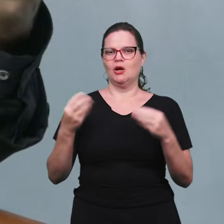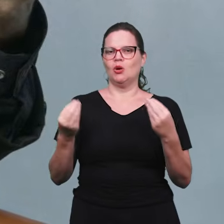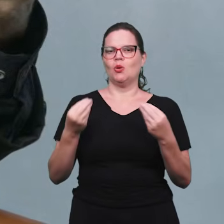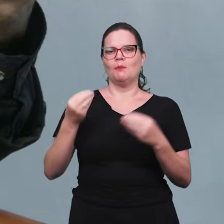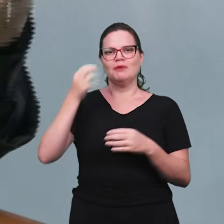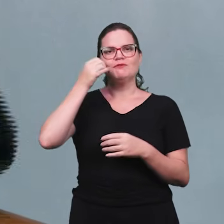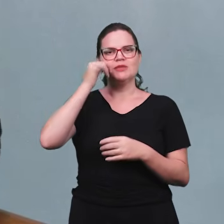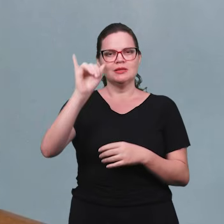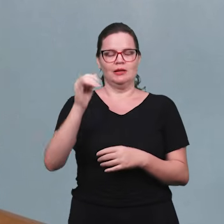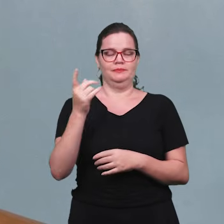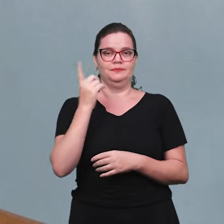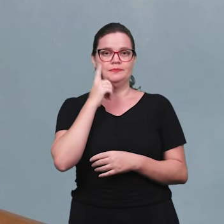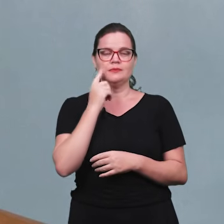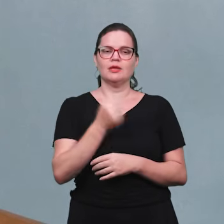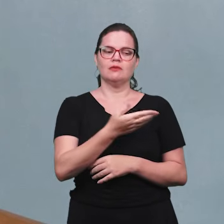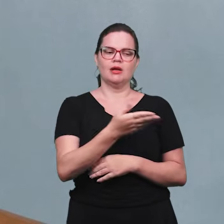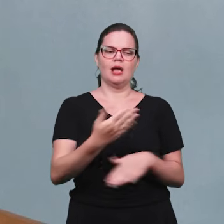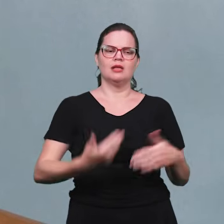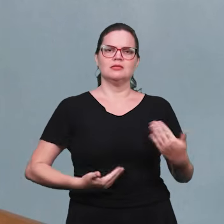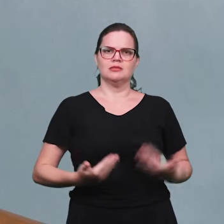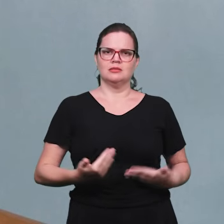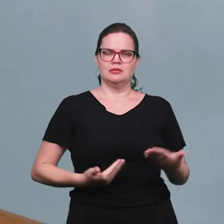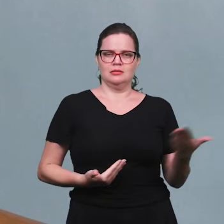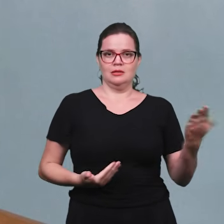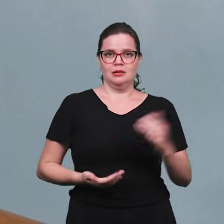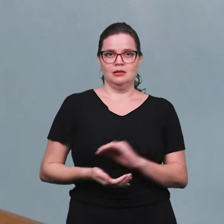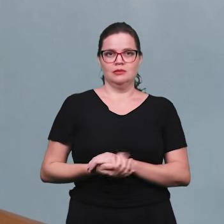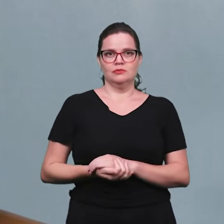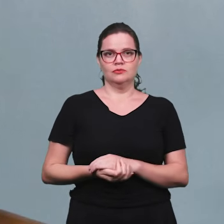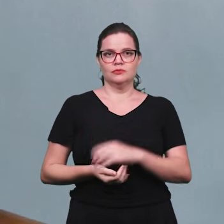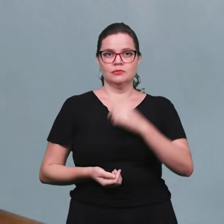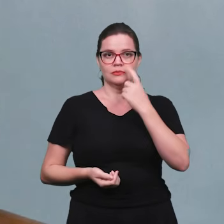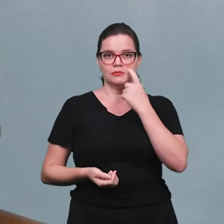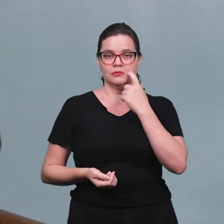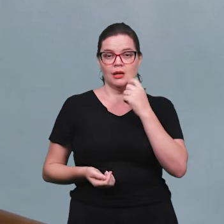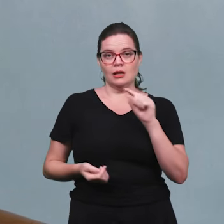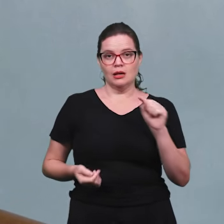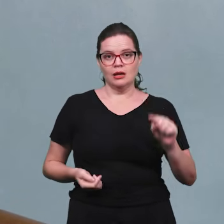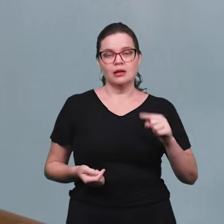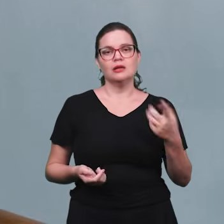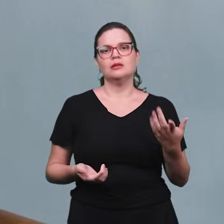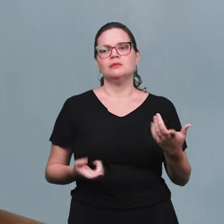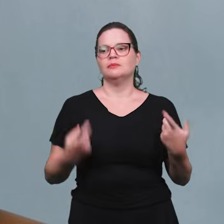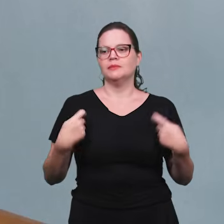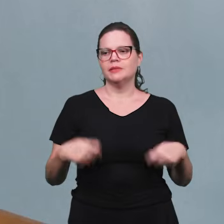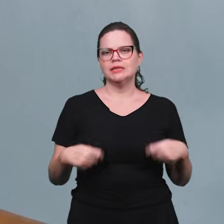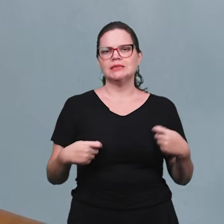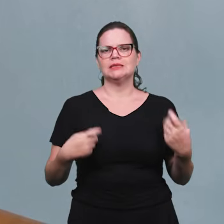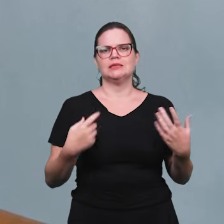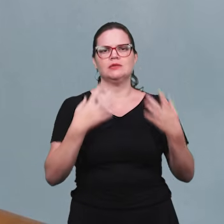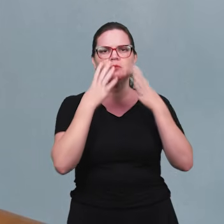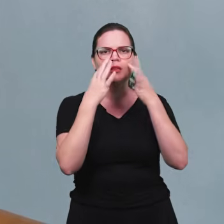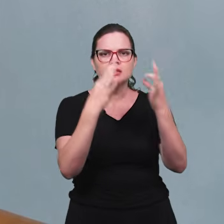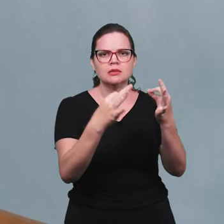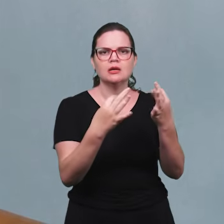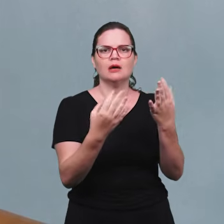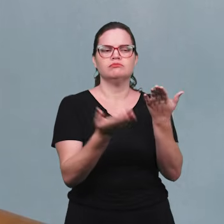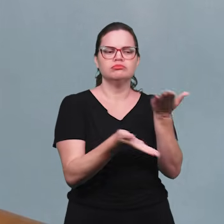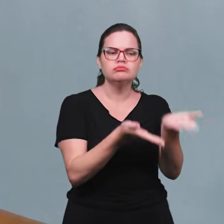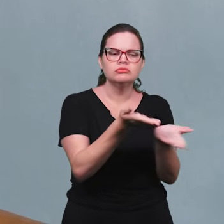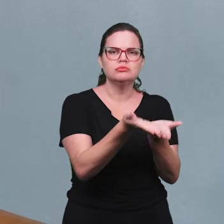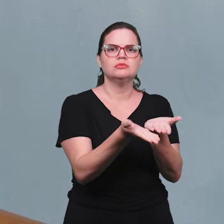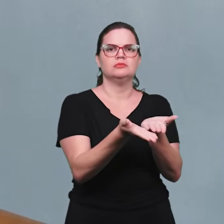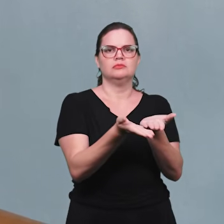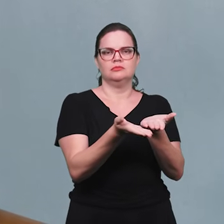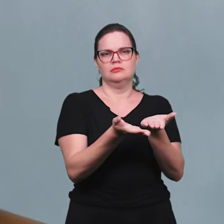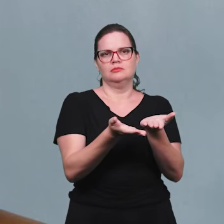de prevenção. Você vê ali um irmão que muitas vezes ele requer de uma atenção de alguma